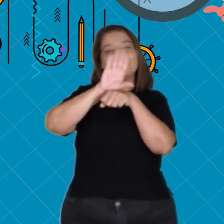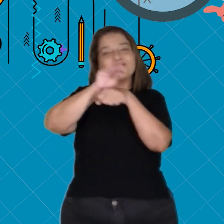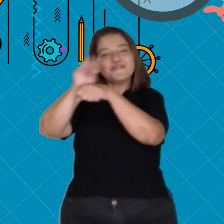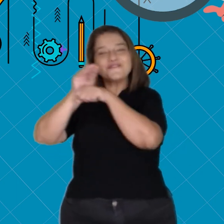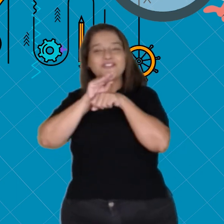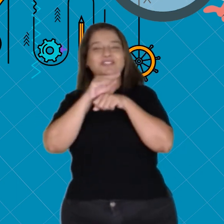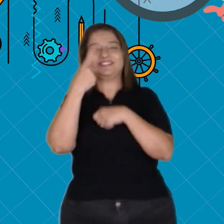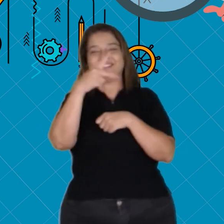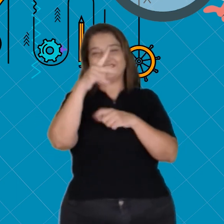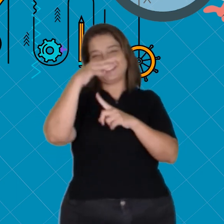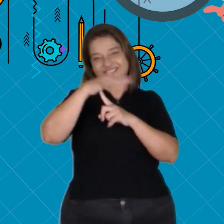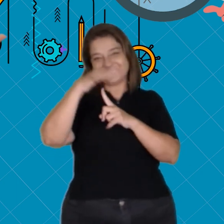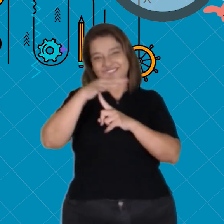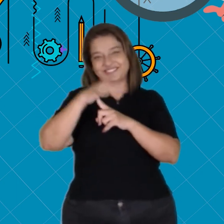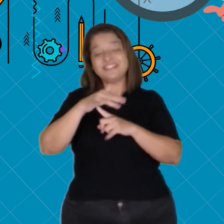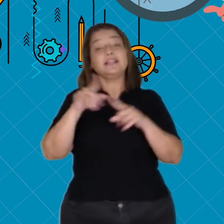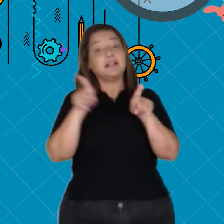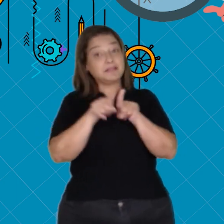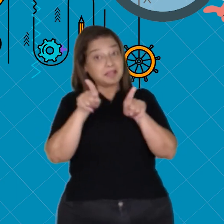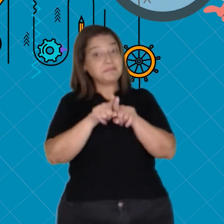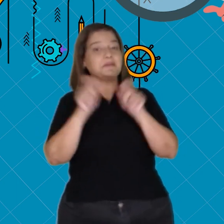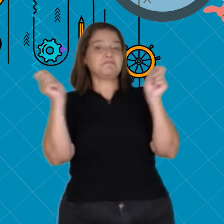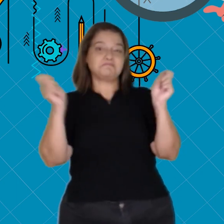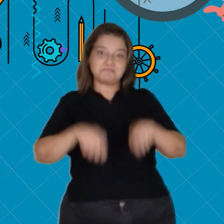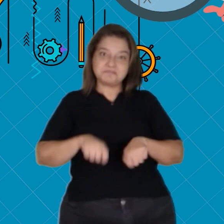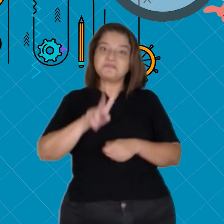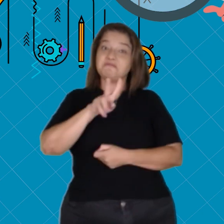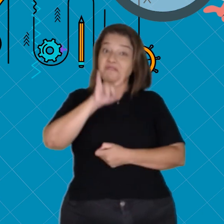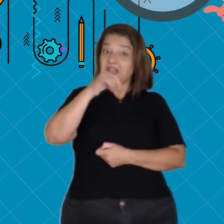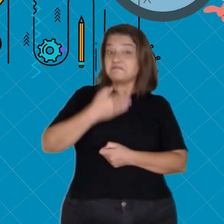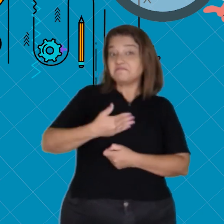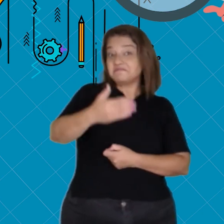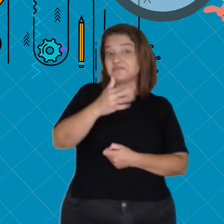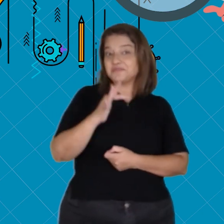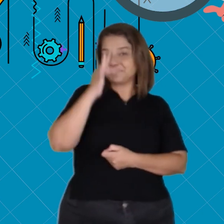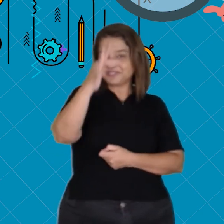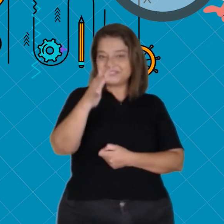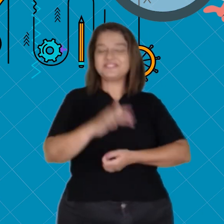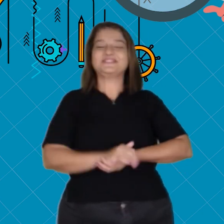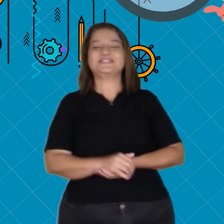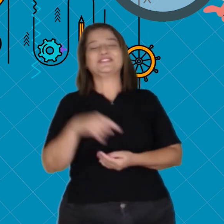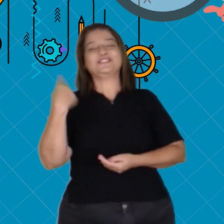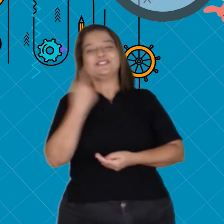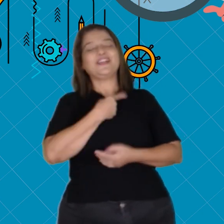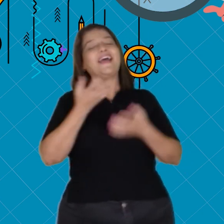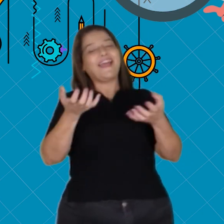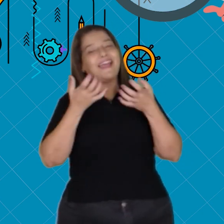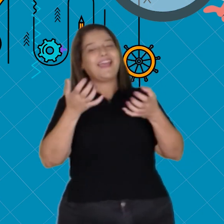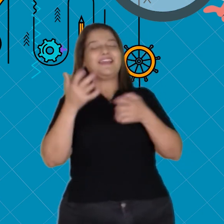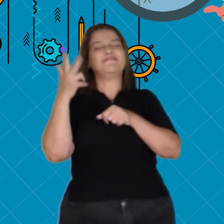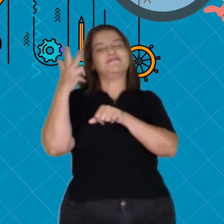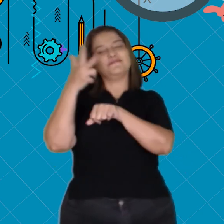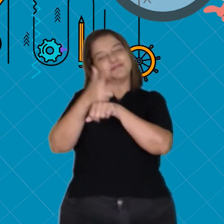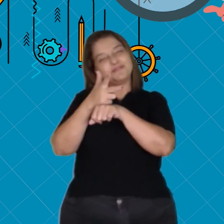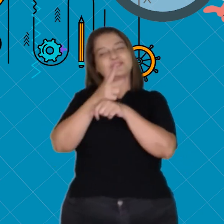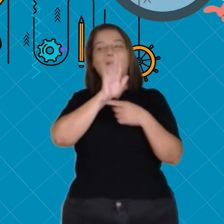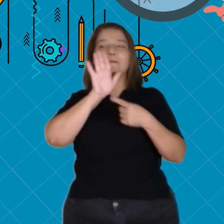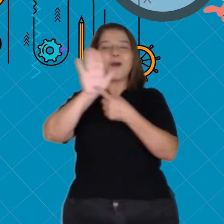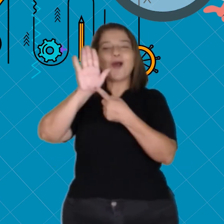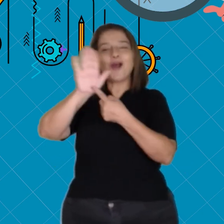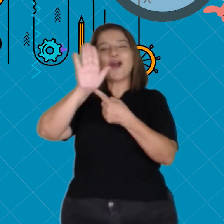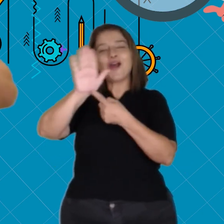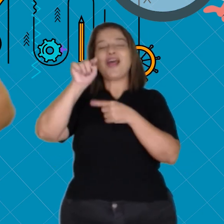planejaram e possam vir a realizar. Fazemos questão de mostrar o trabalho de